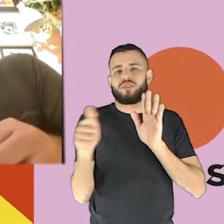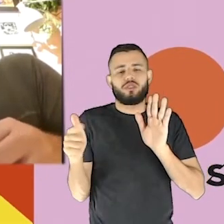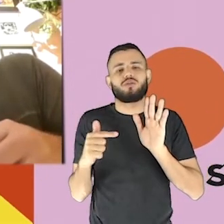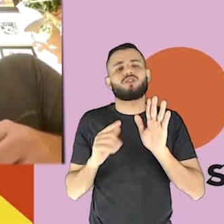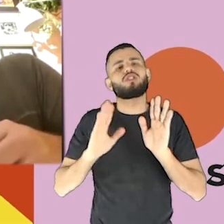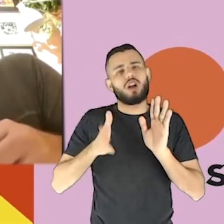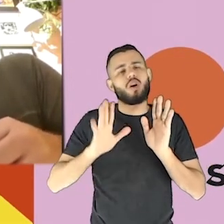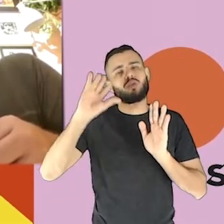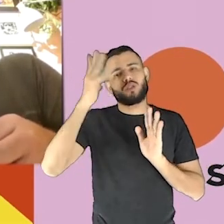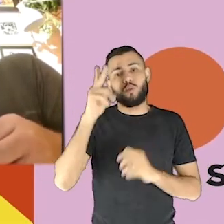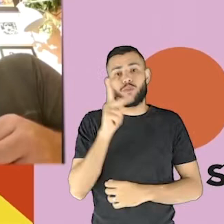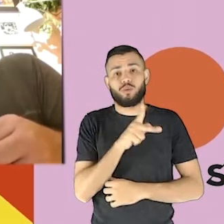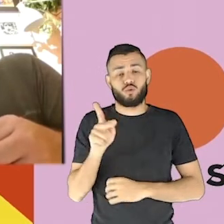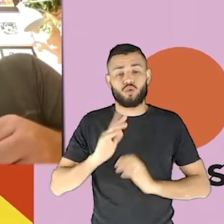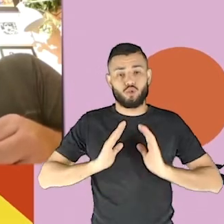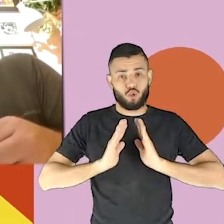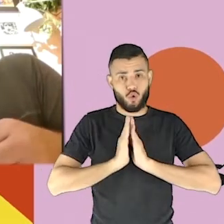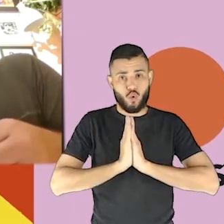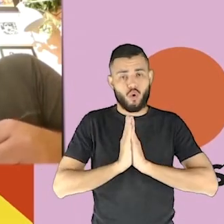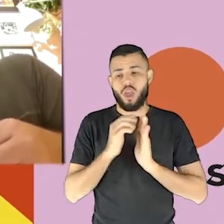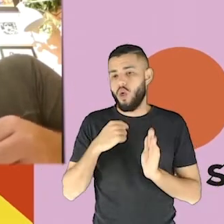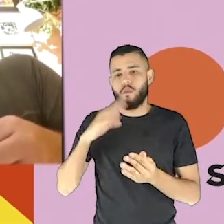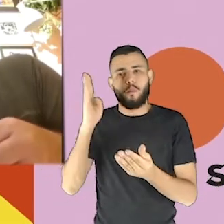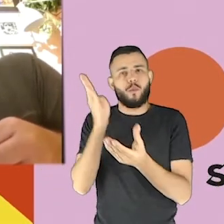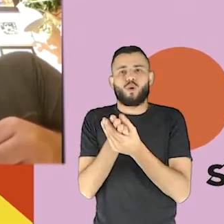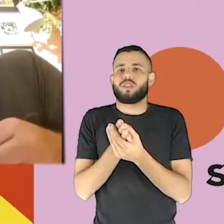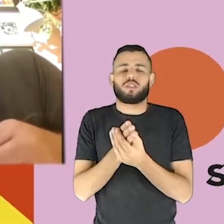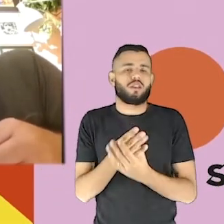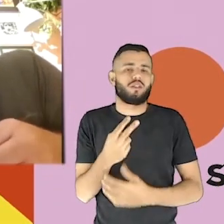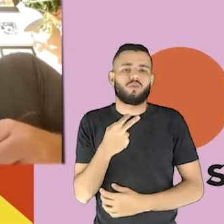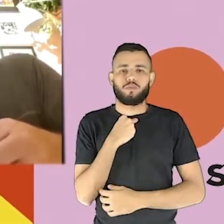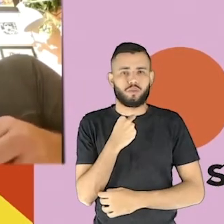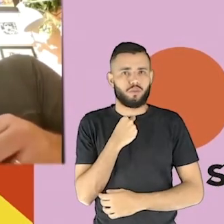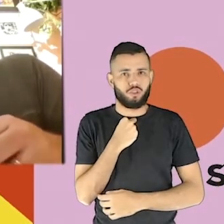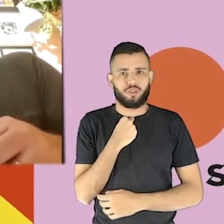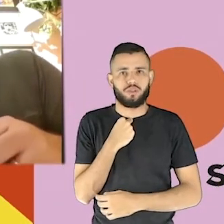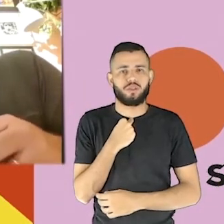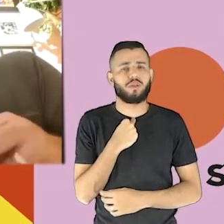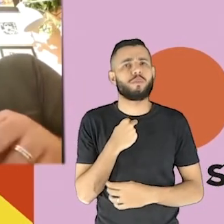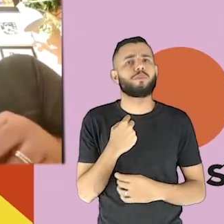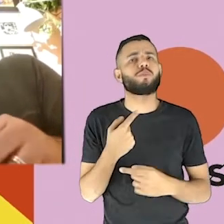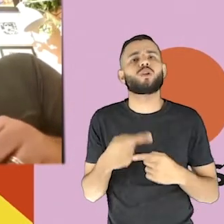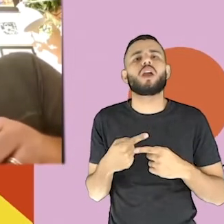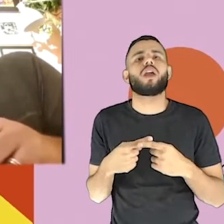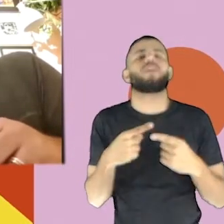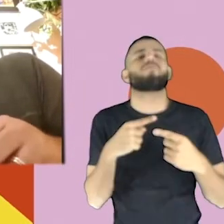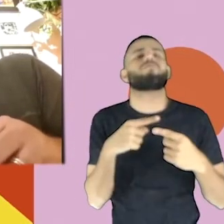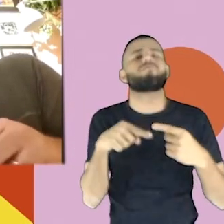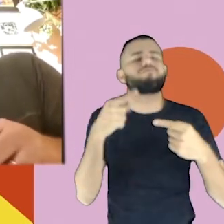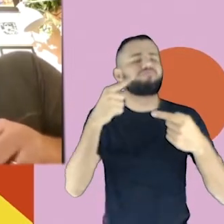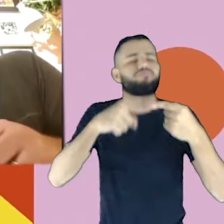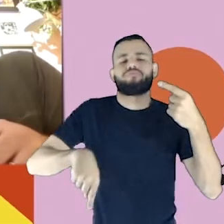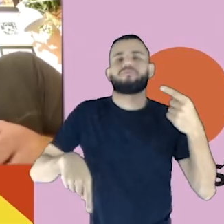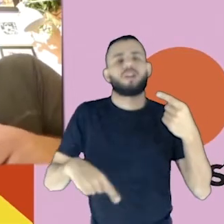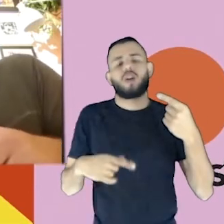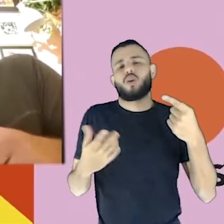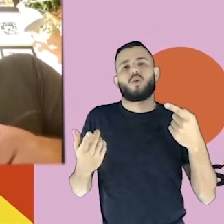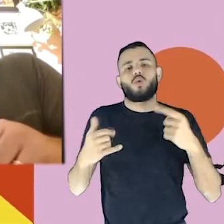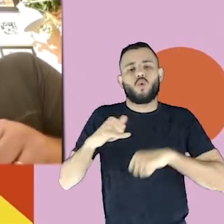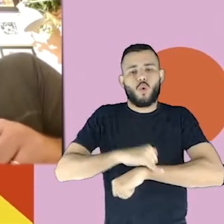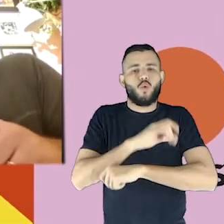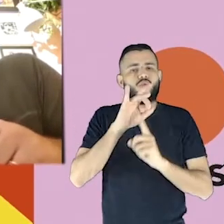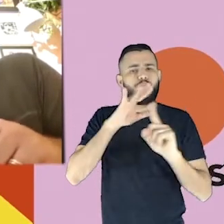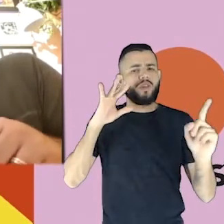um ataque de um professor de yoga que eu não pude processar ele, por exemplo. Porque não entrava, a gordofobia